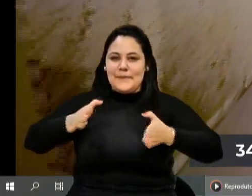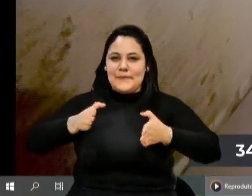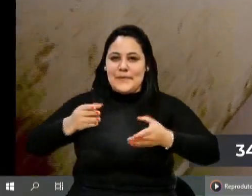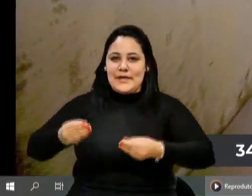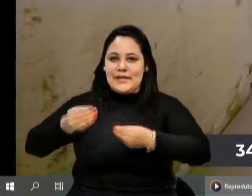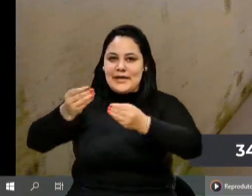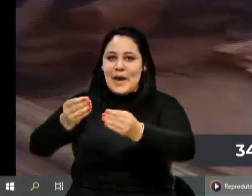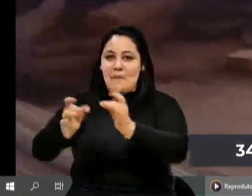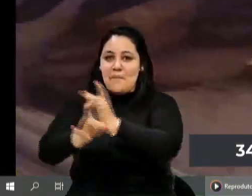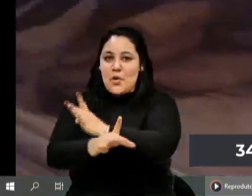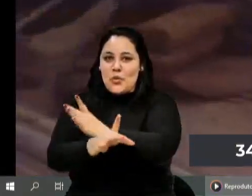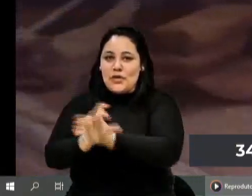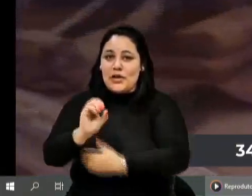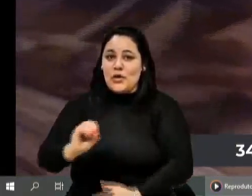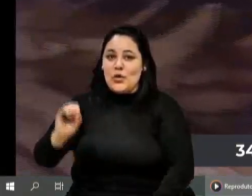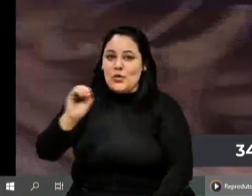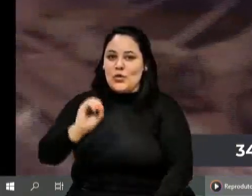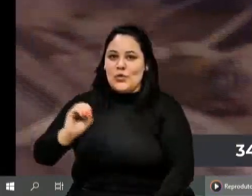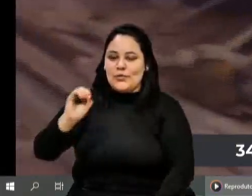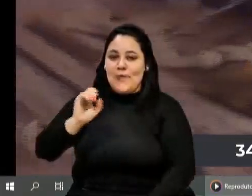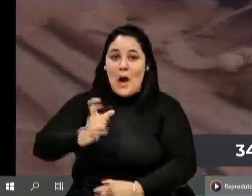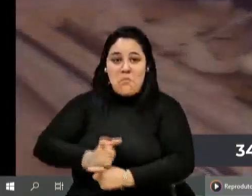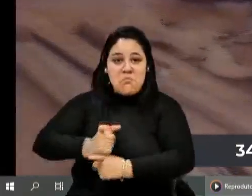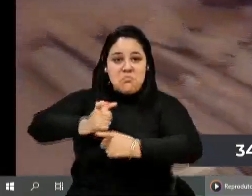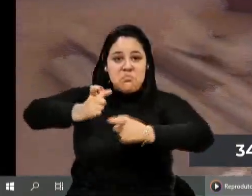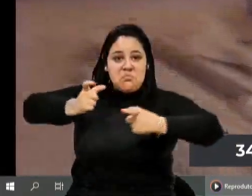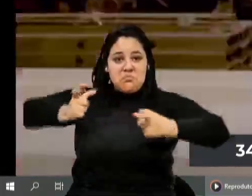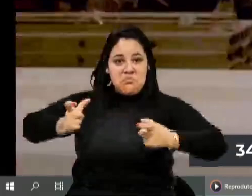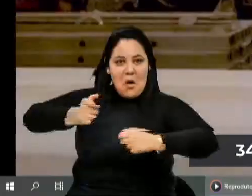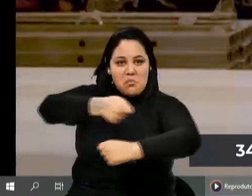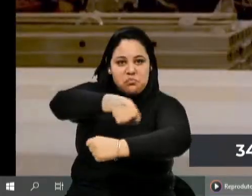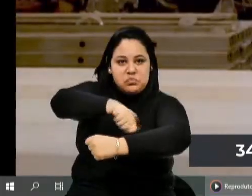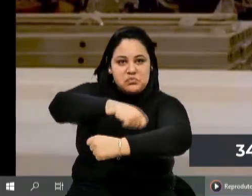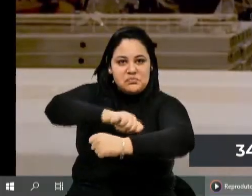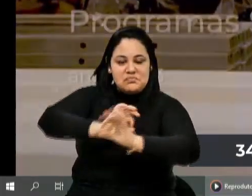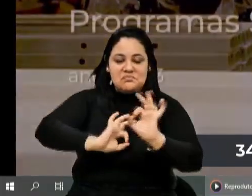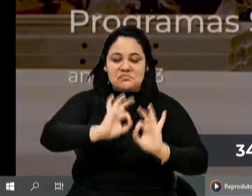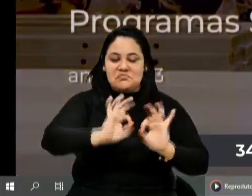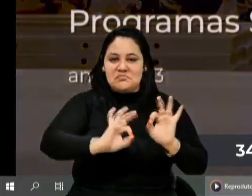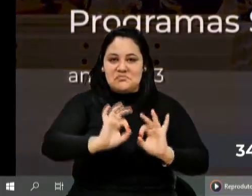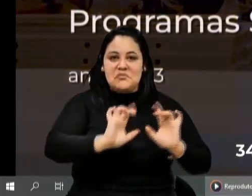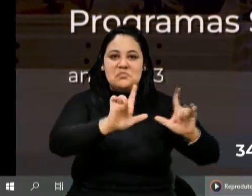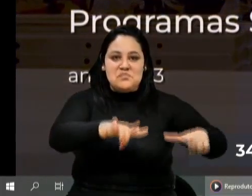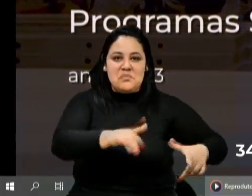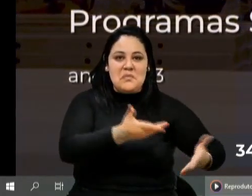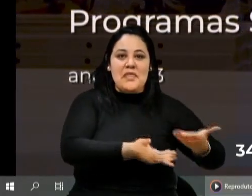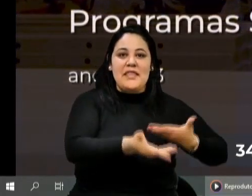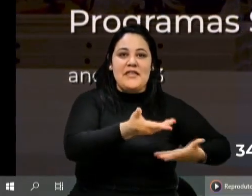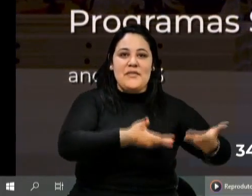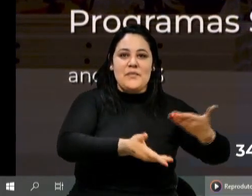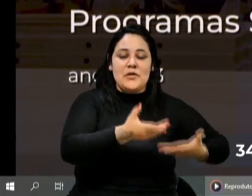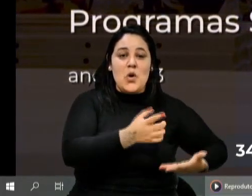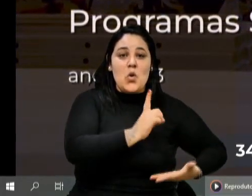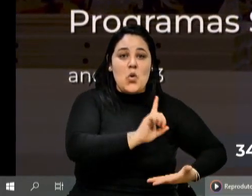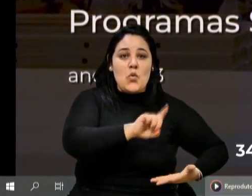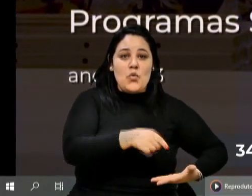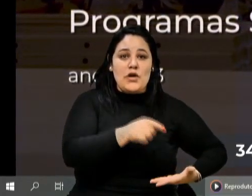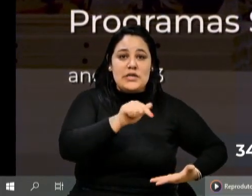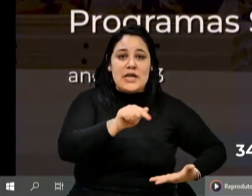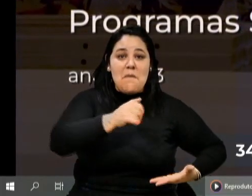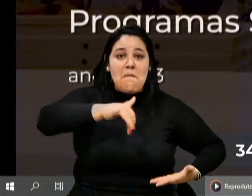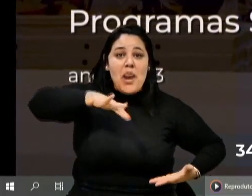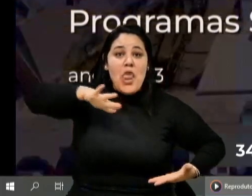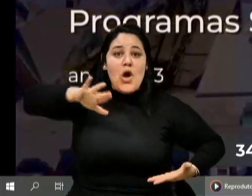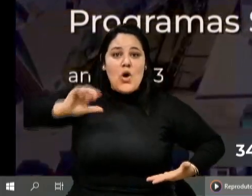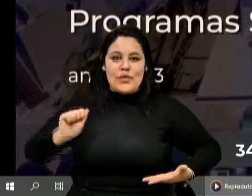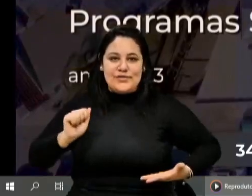outubro deste ano. O aumento do refeitório e a organização das novas salas de atendimento vão custar